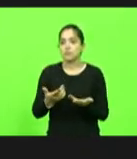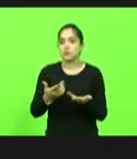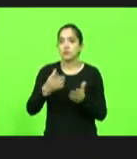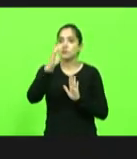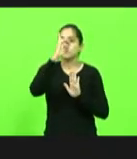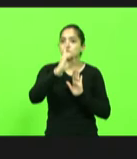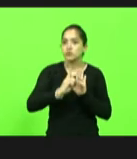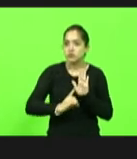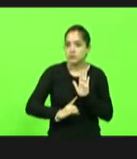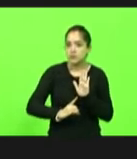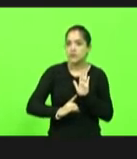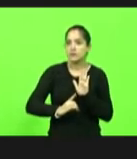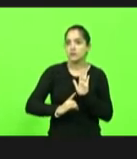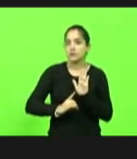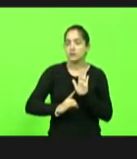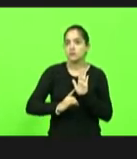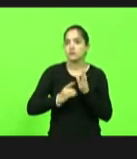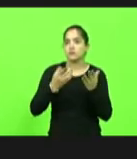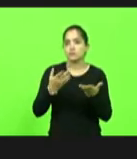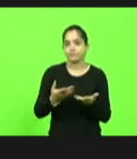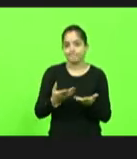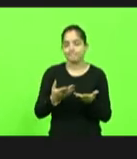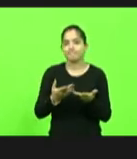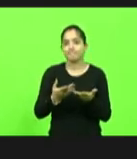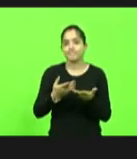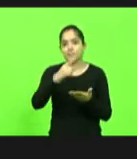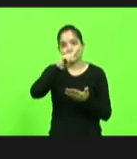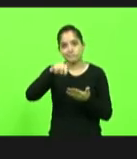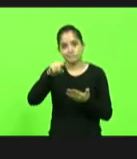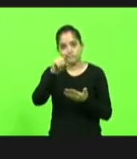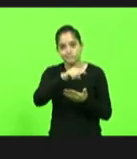direitos foram violados.